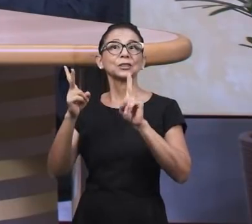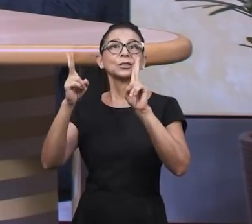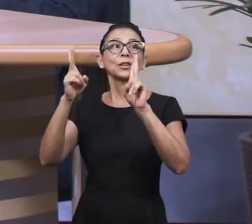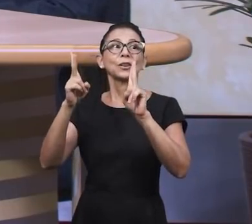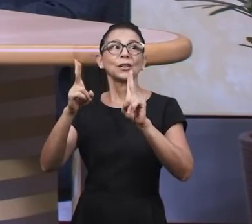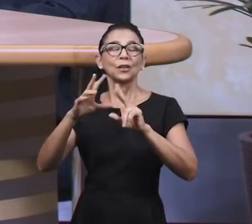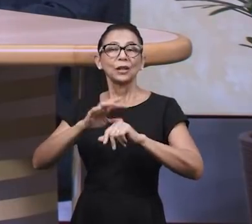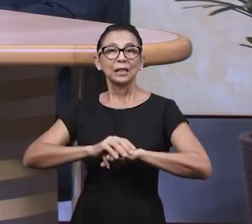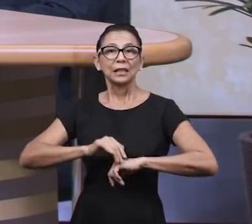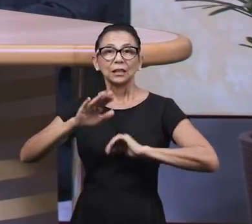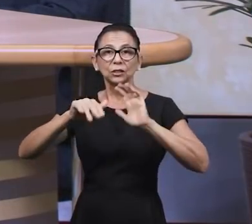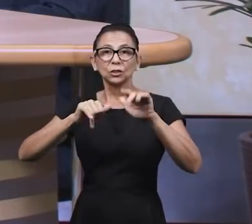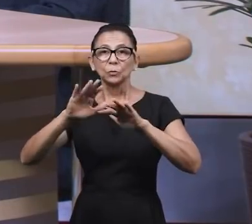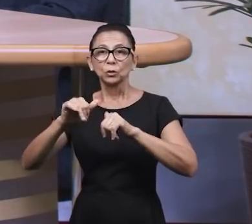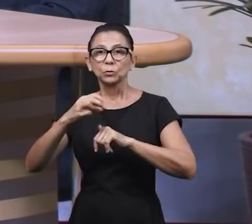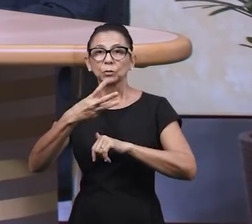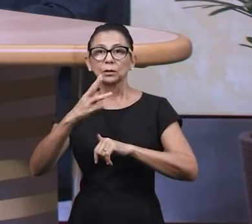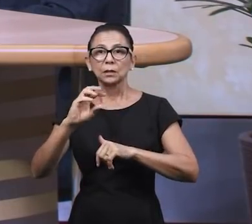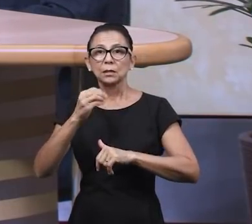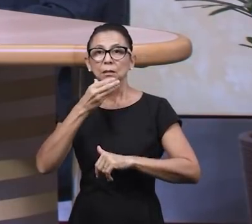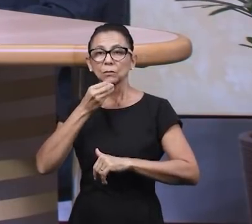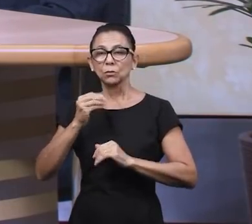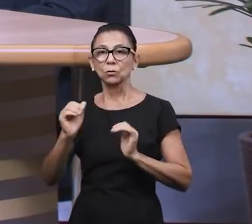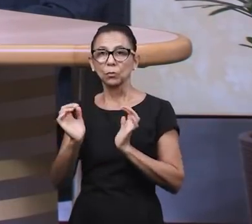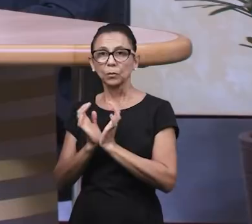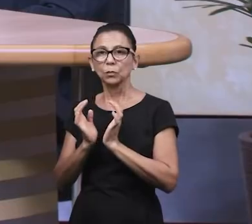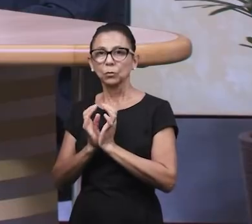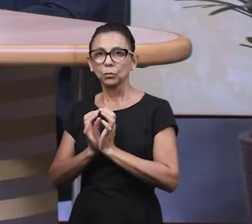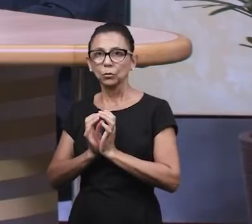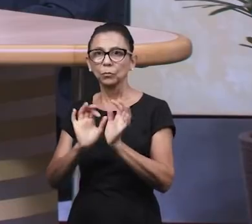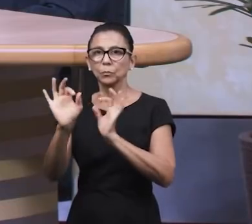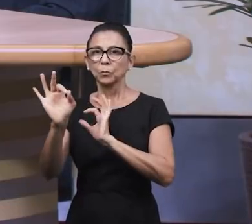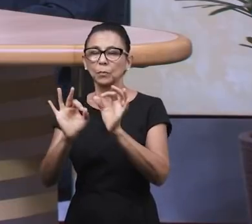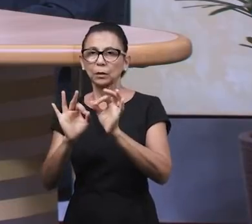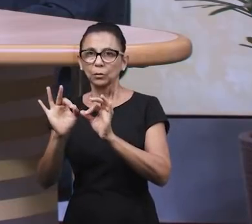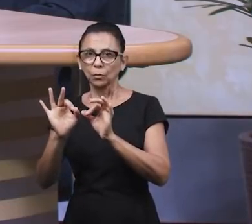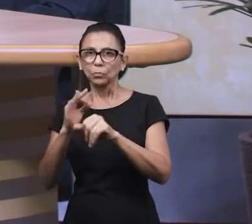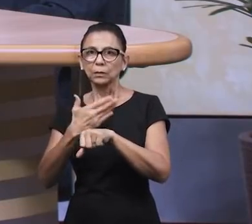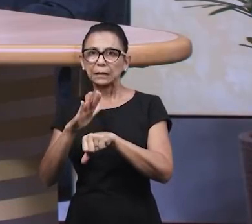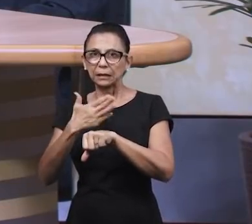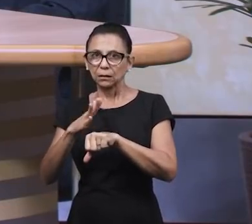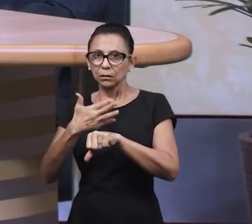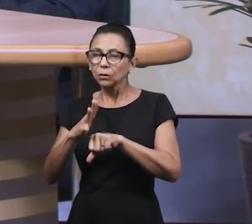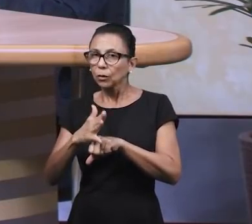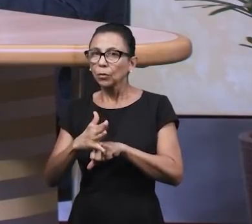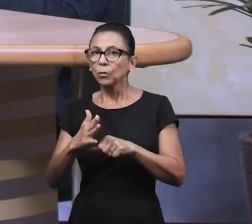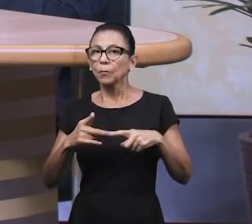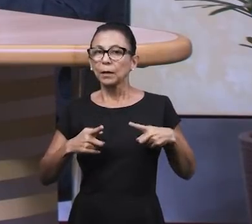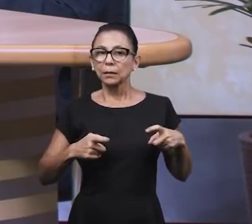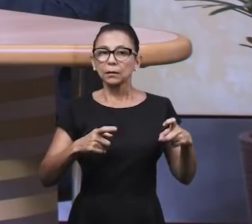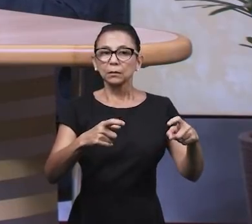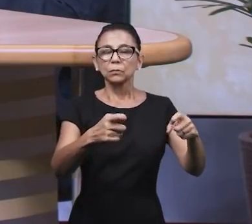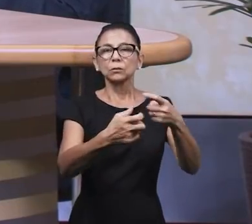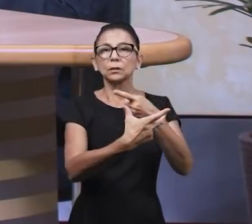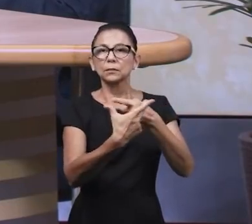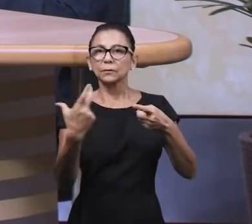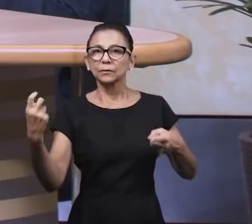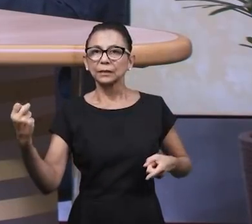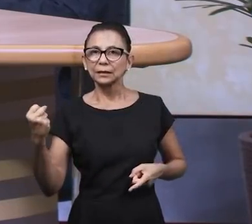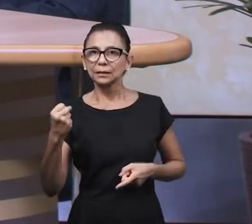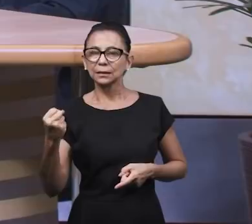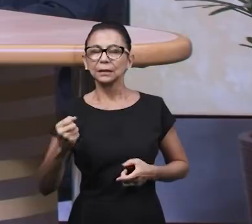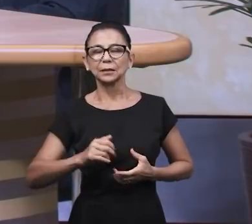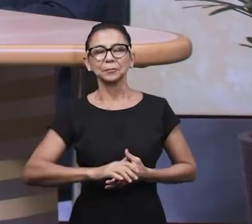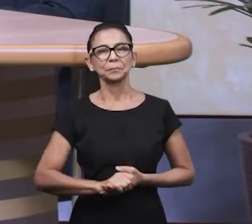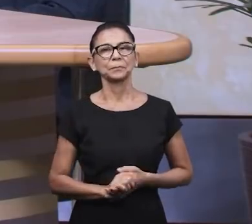levantou os 300 homens e os preparou para a batalha, para vencer aquela batalha, né? Então era a condição dele como